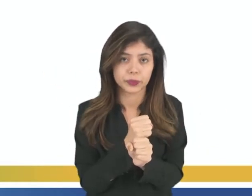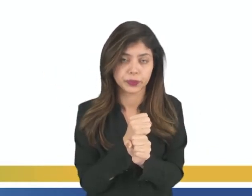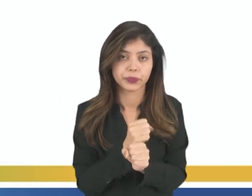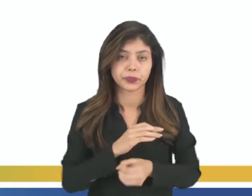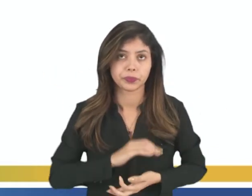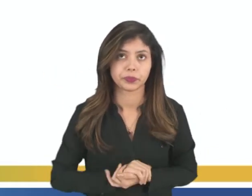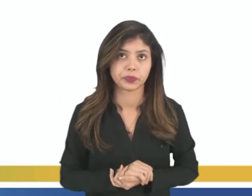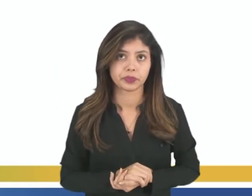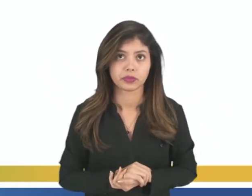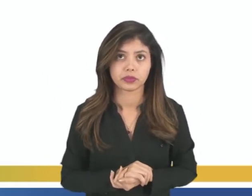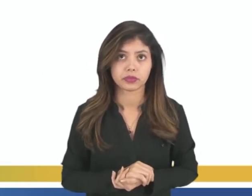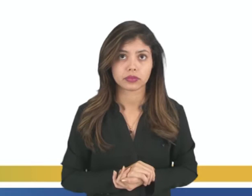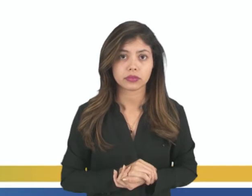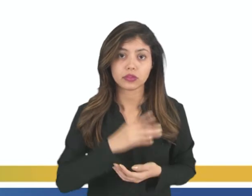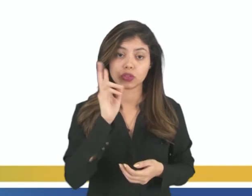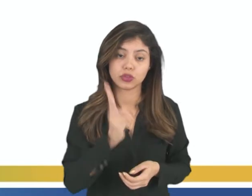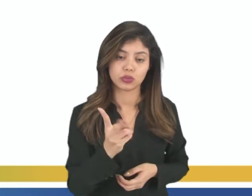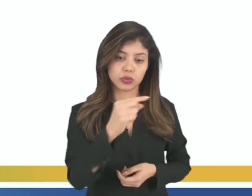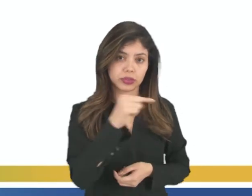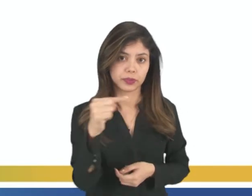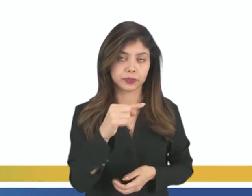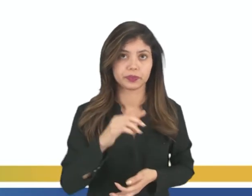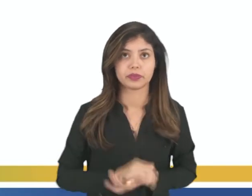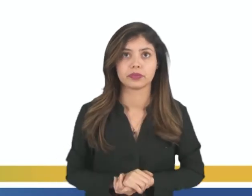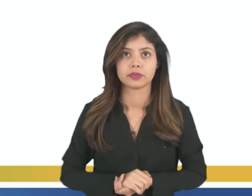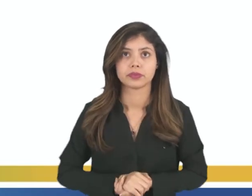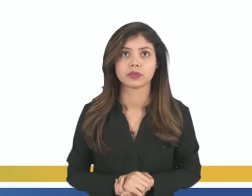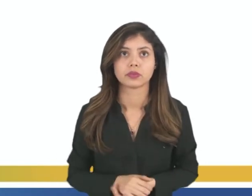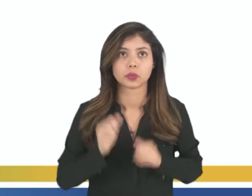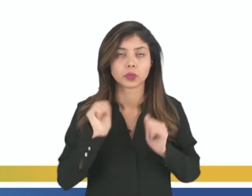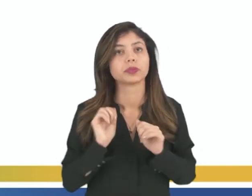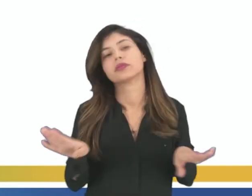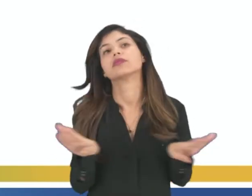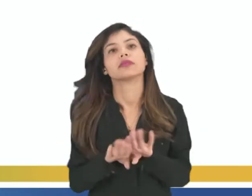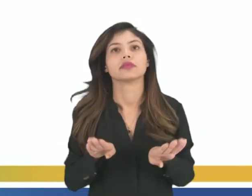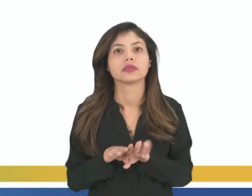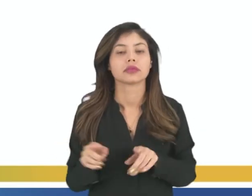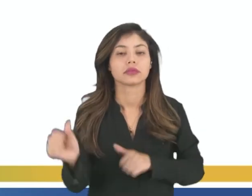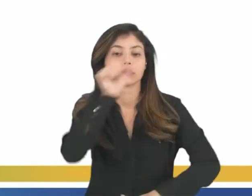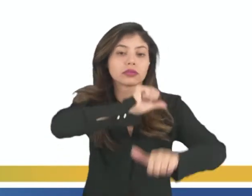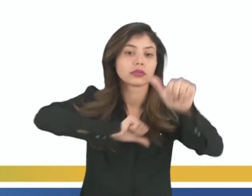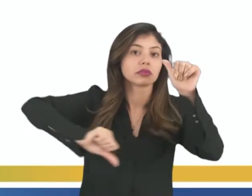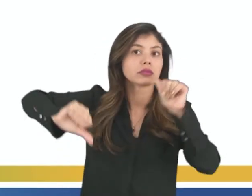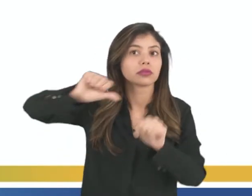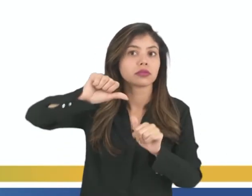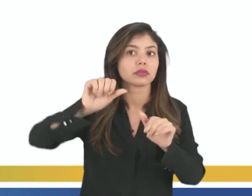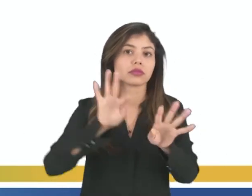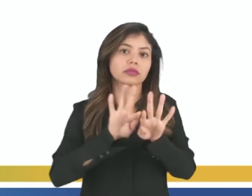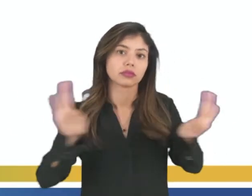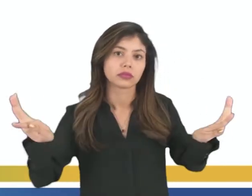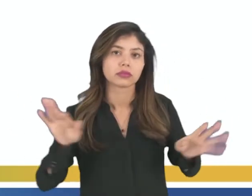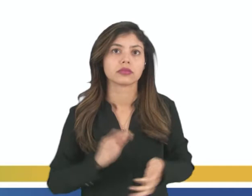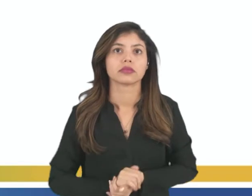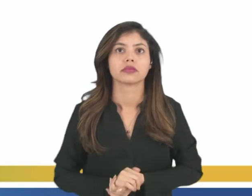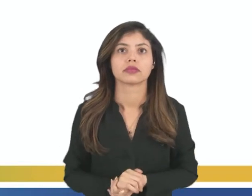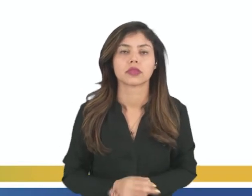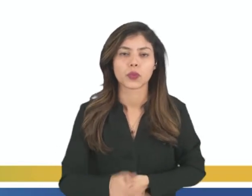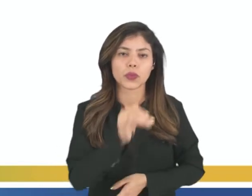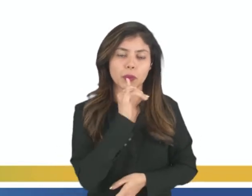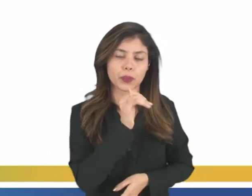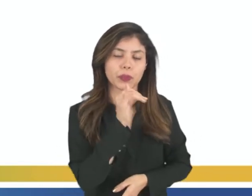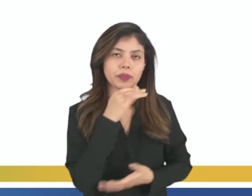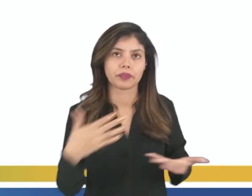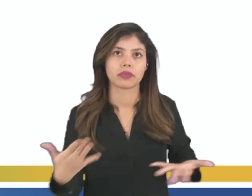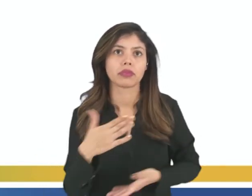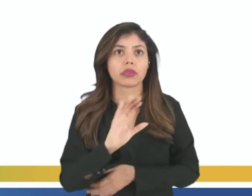gente soma e conserva o sinal. Podemos também inverter a equação. Olha só, meu reagente